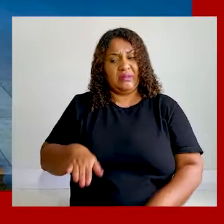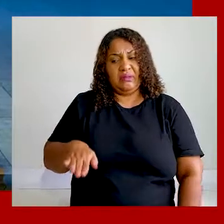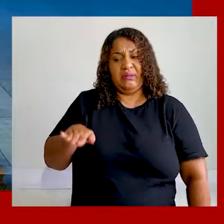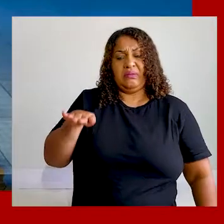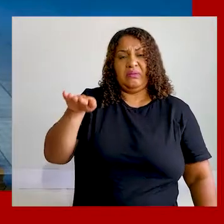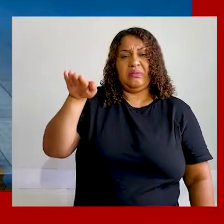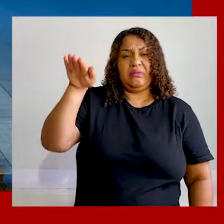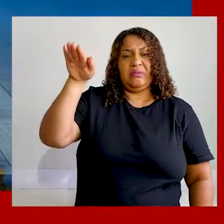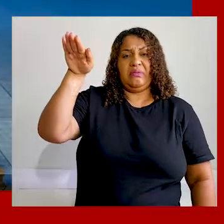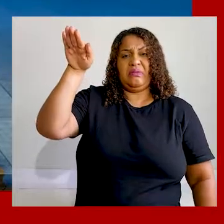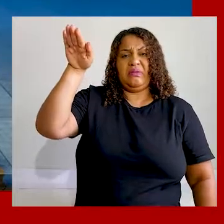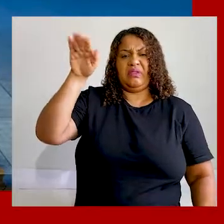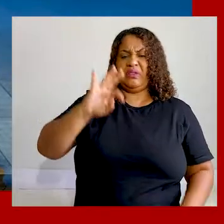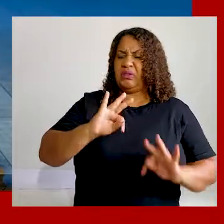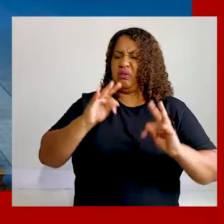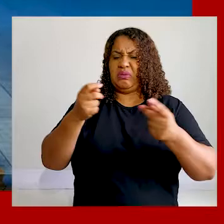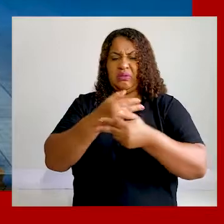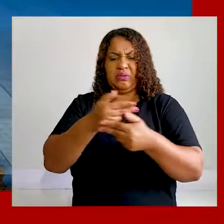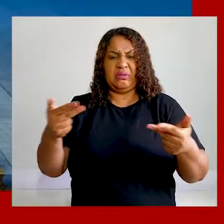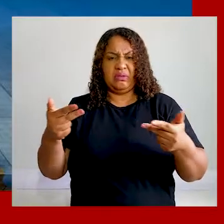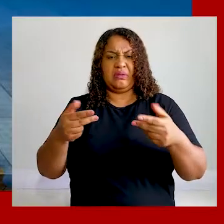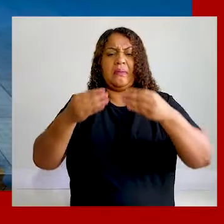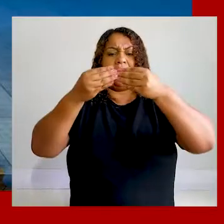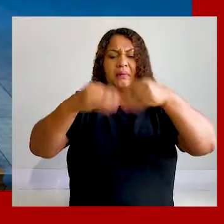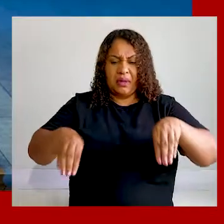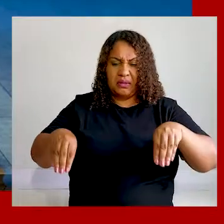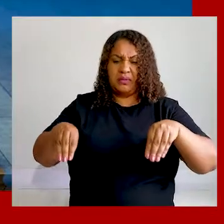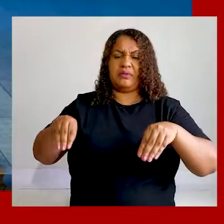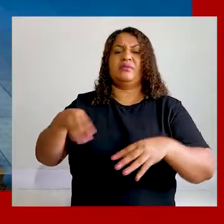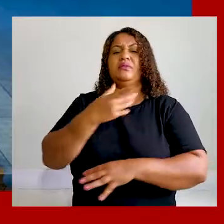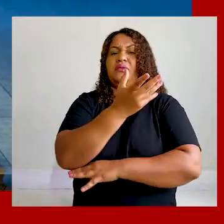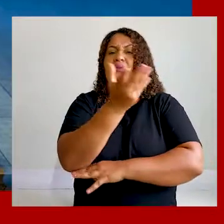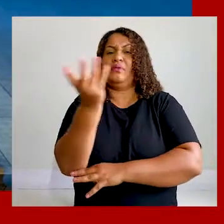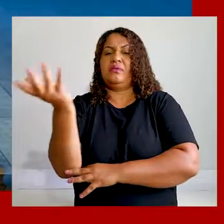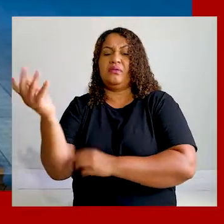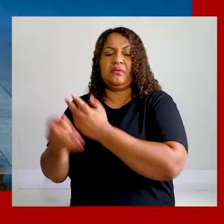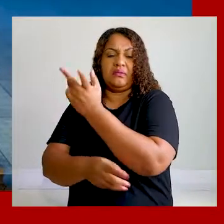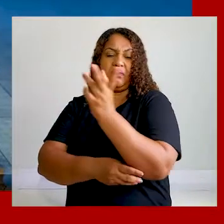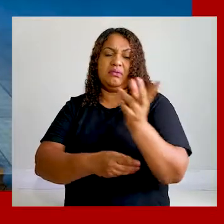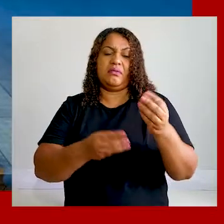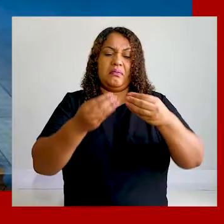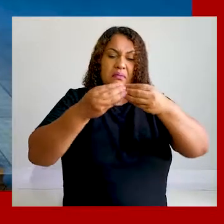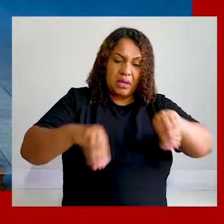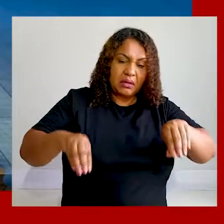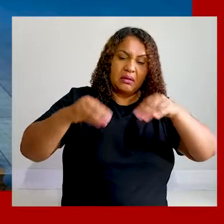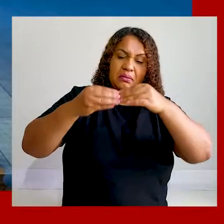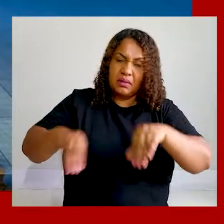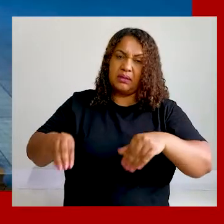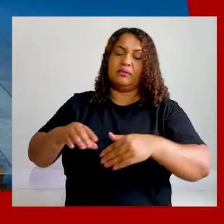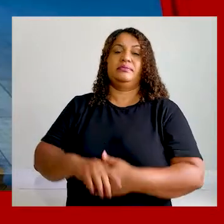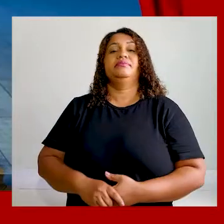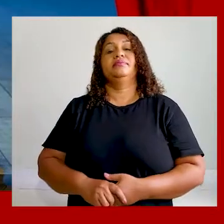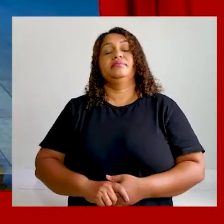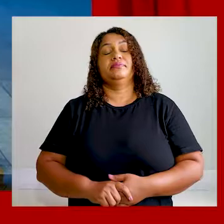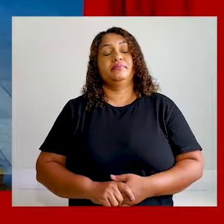idade, destroem outras tantas belezas por meio delas.